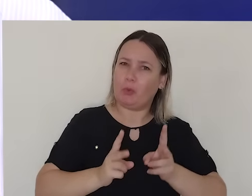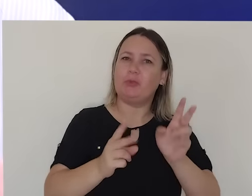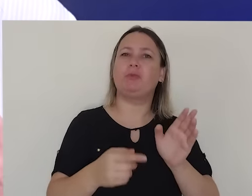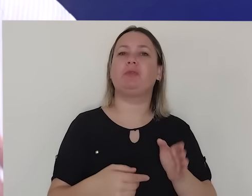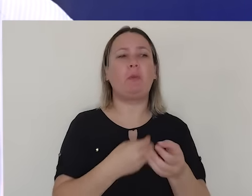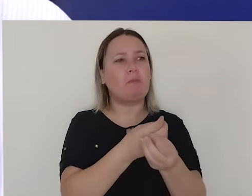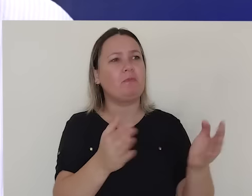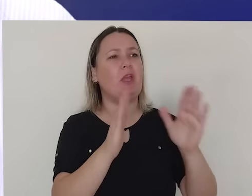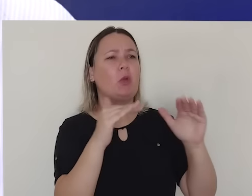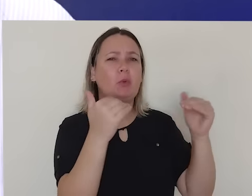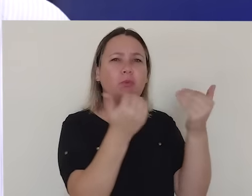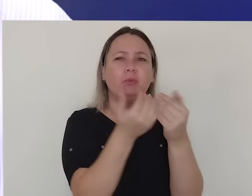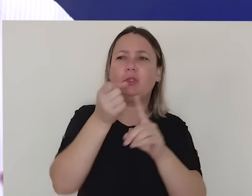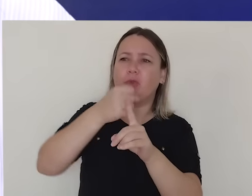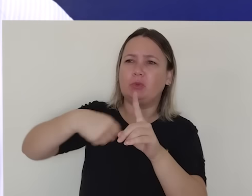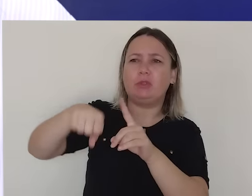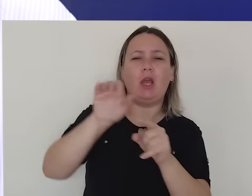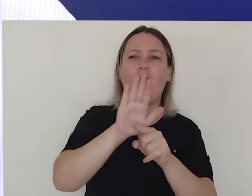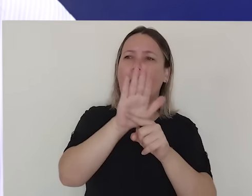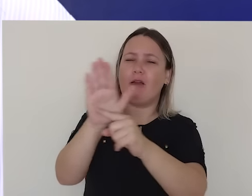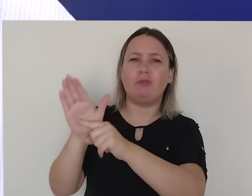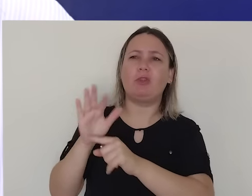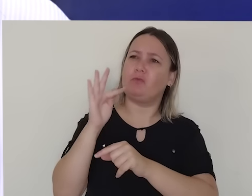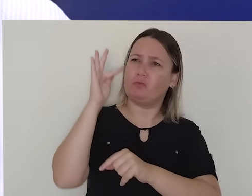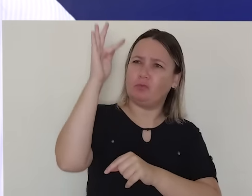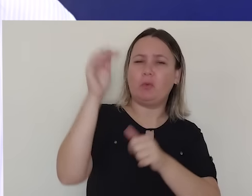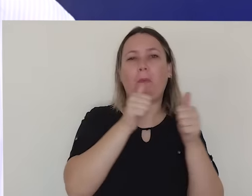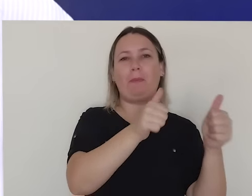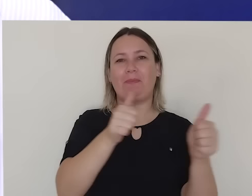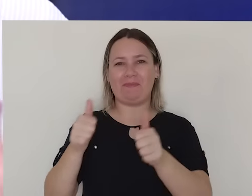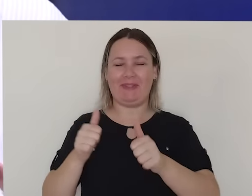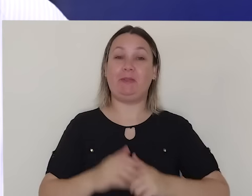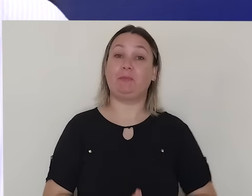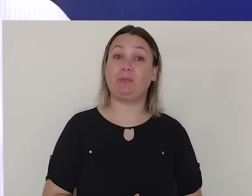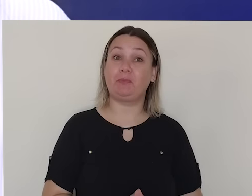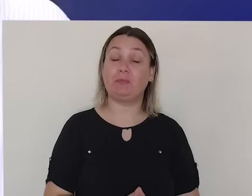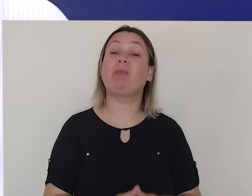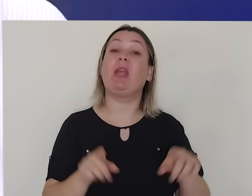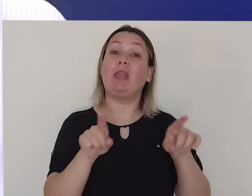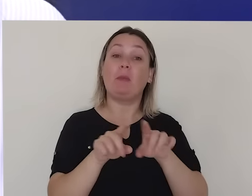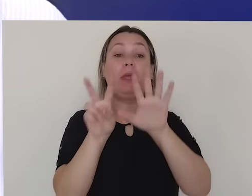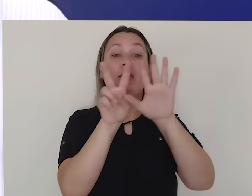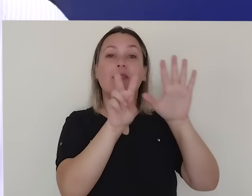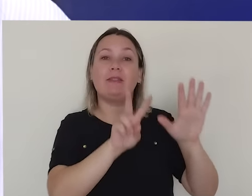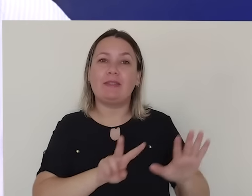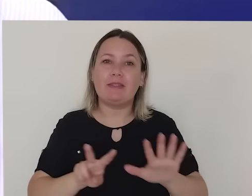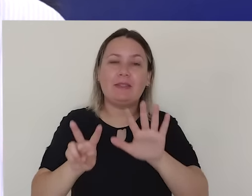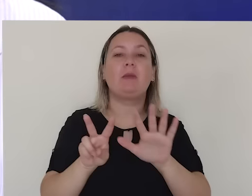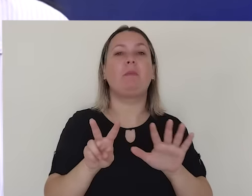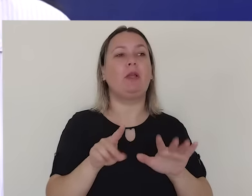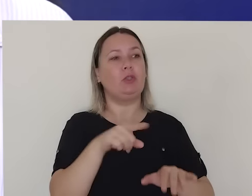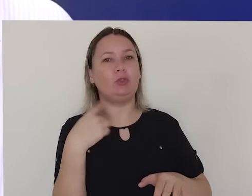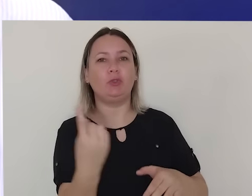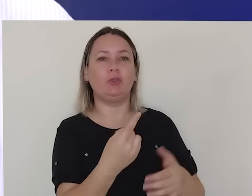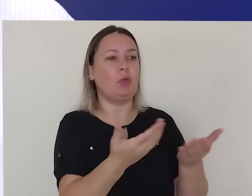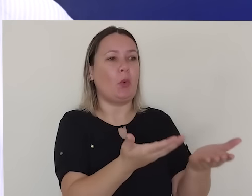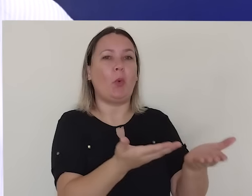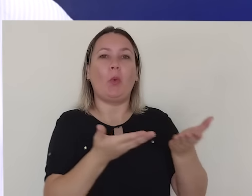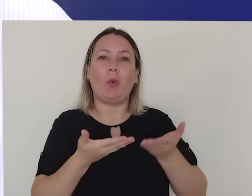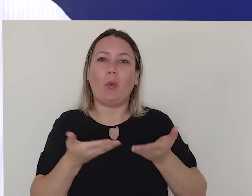comunidade para nossa sociedade um futuro mais sustentável e ao longo dessa semana né estamos convidando